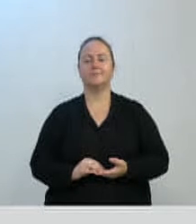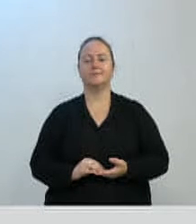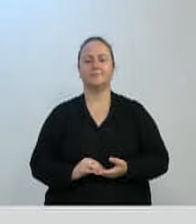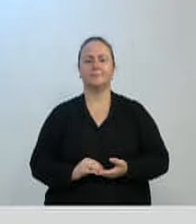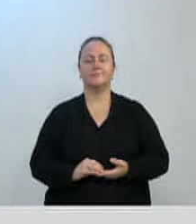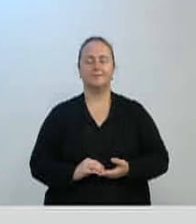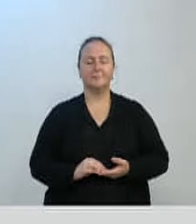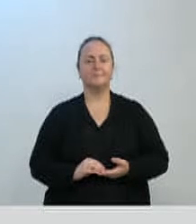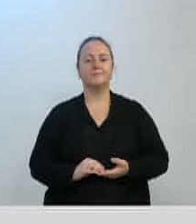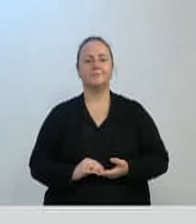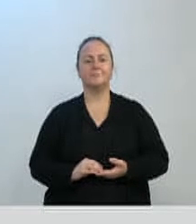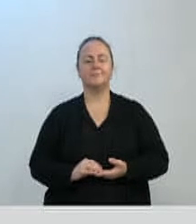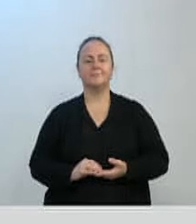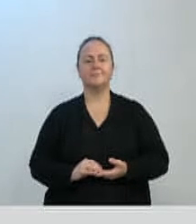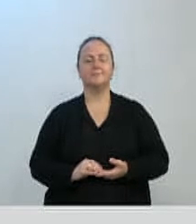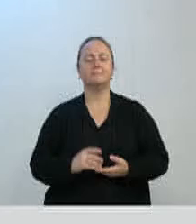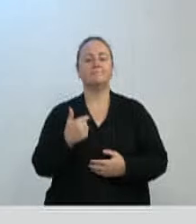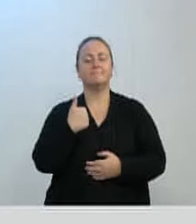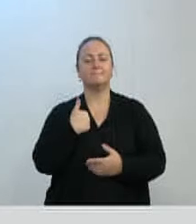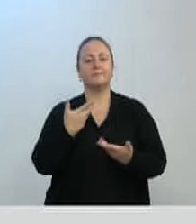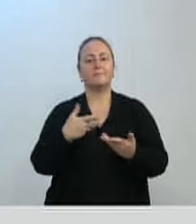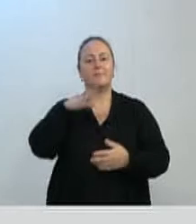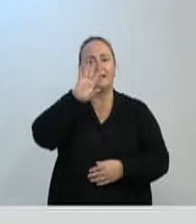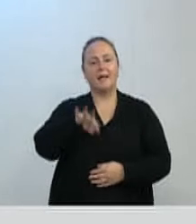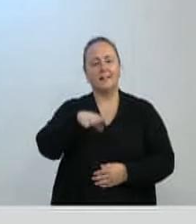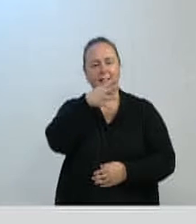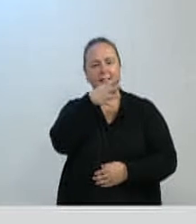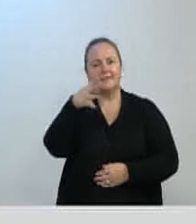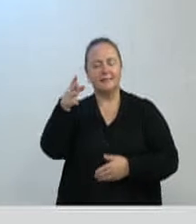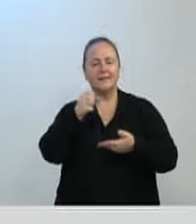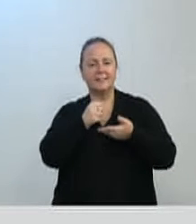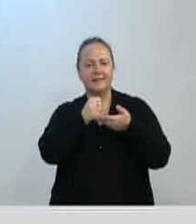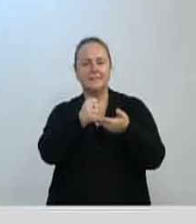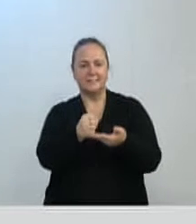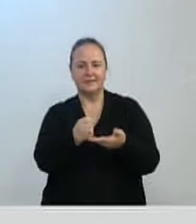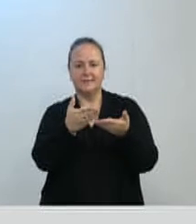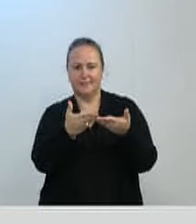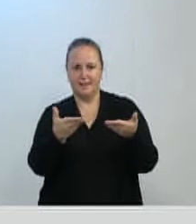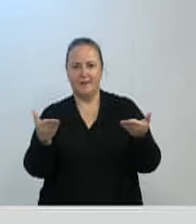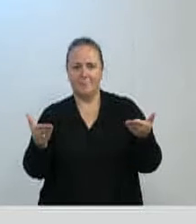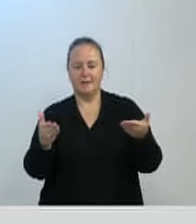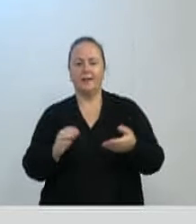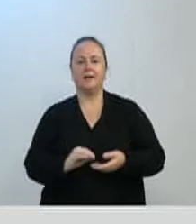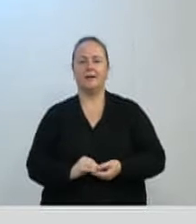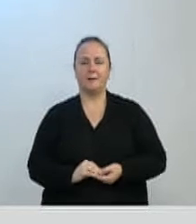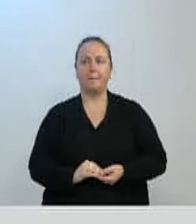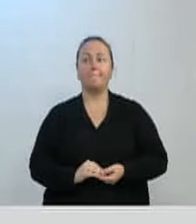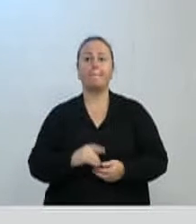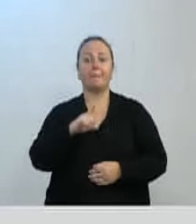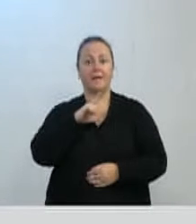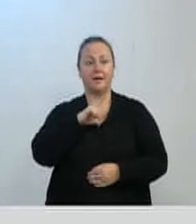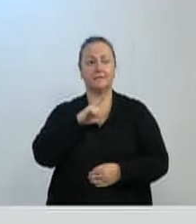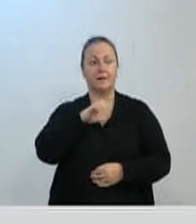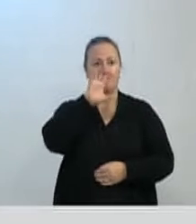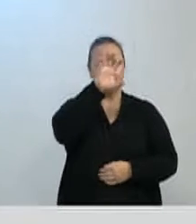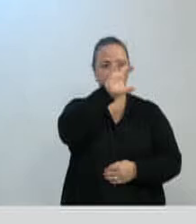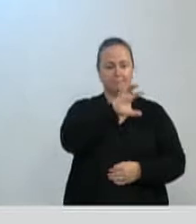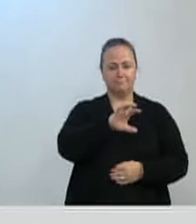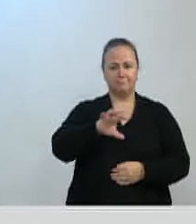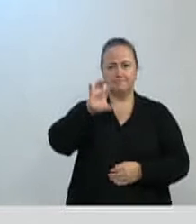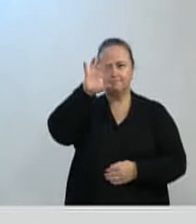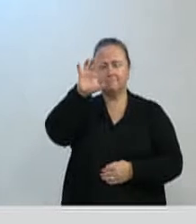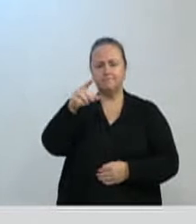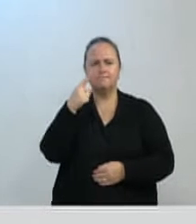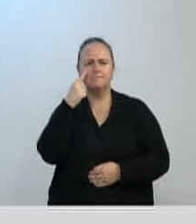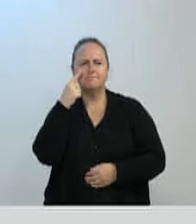eu fiz uma tabela de apoio, onde os números do mapa correspondem na